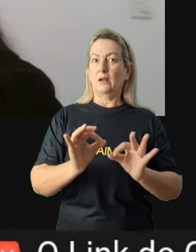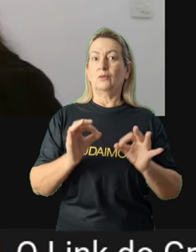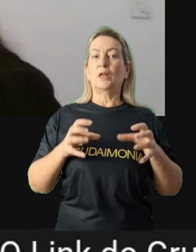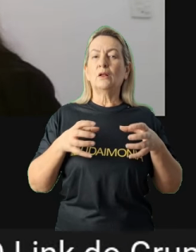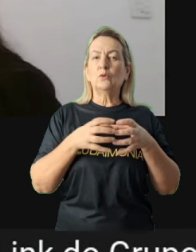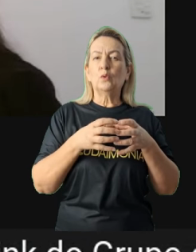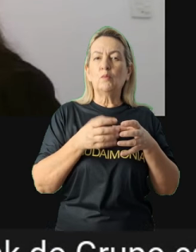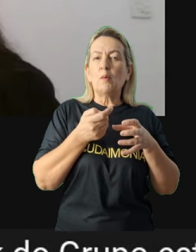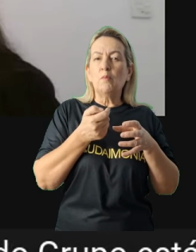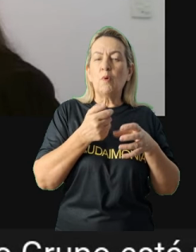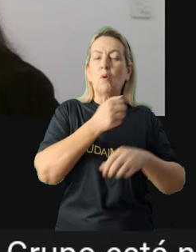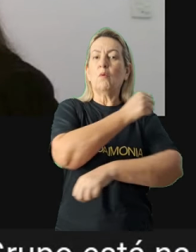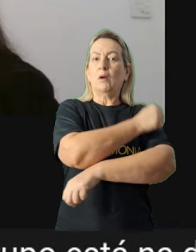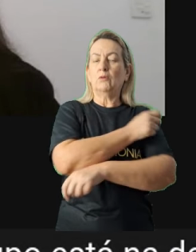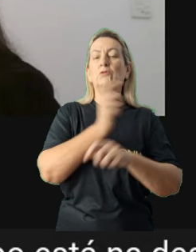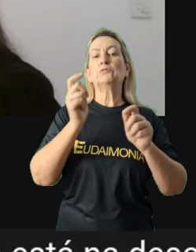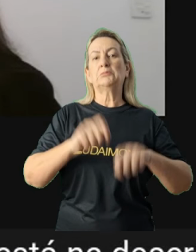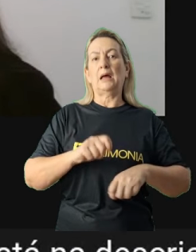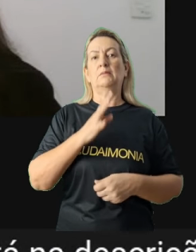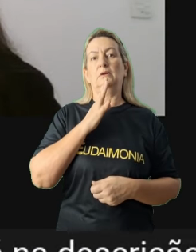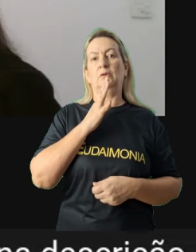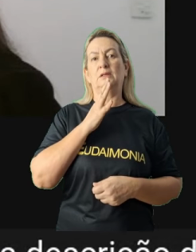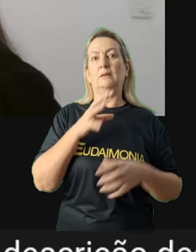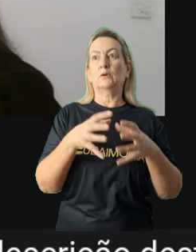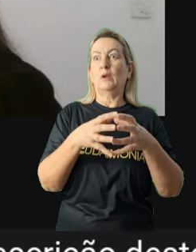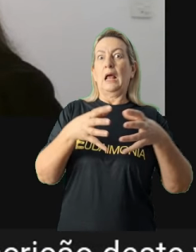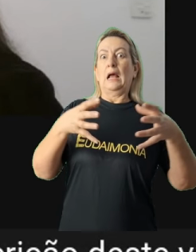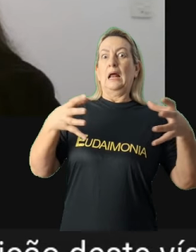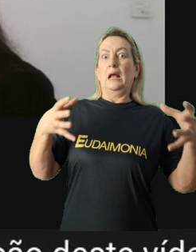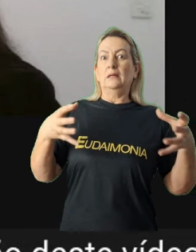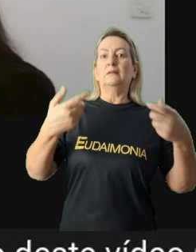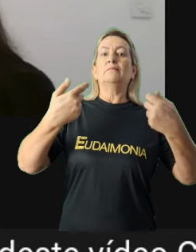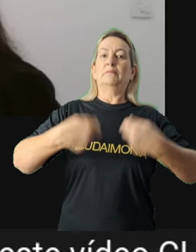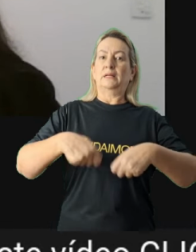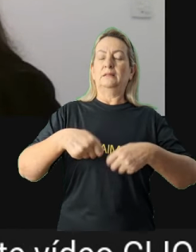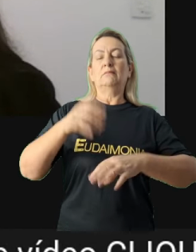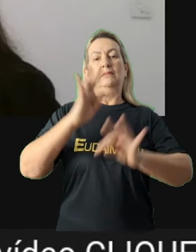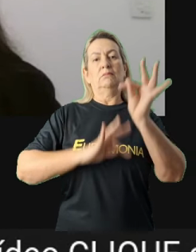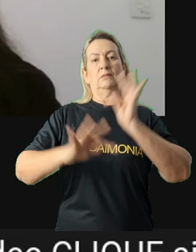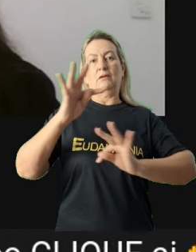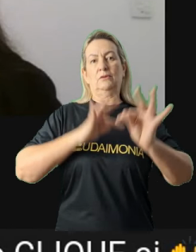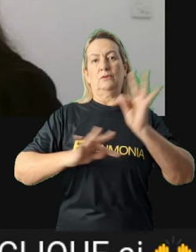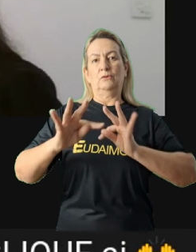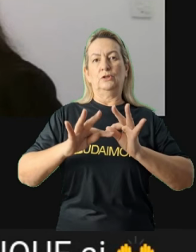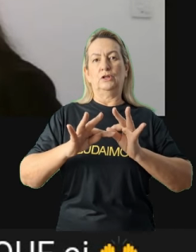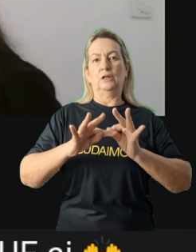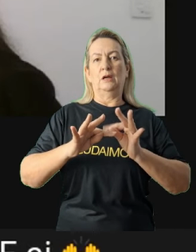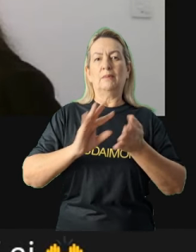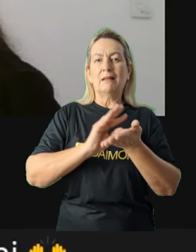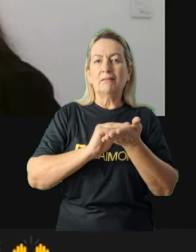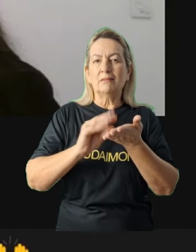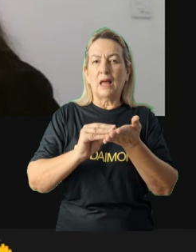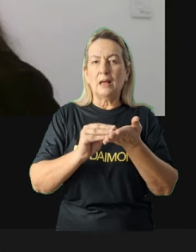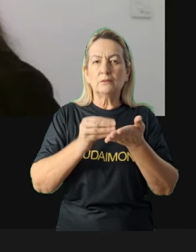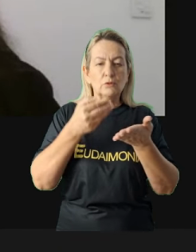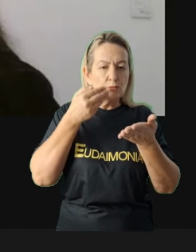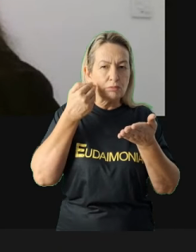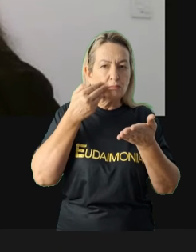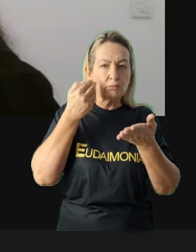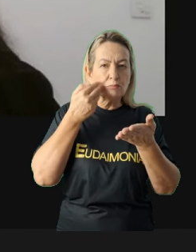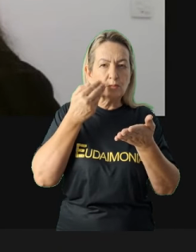mas quando a gente vai para uma larga escala, a gente vai precisar de tecnologia, né, para poder juntar esses dados, para poder direcionar